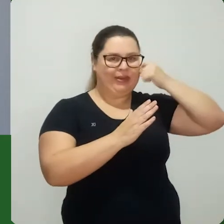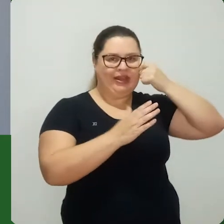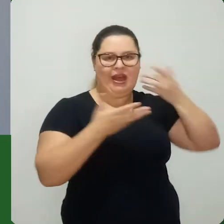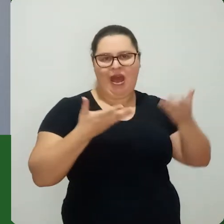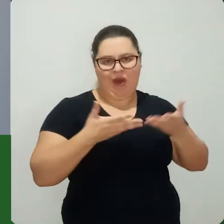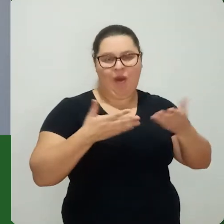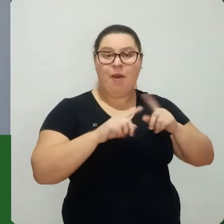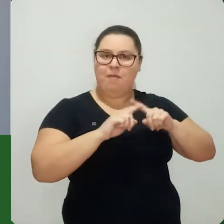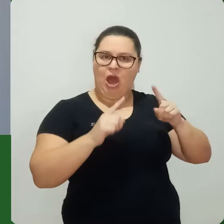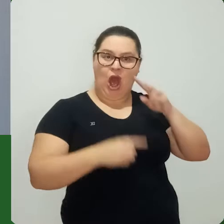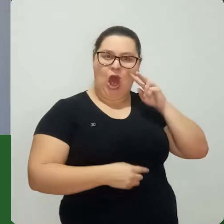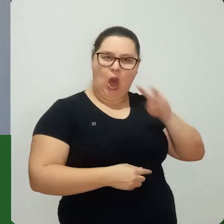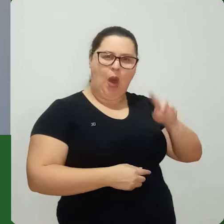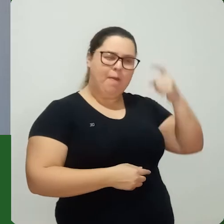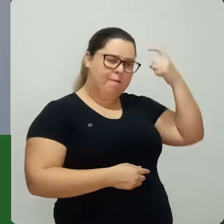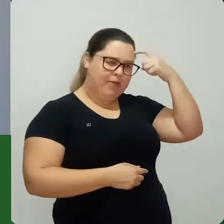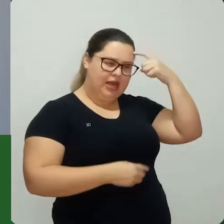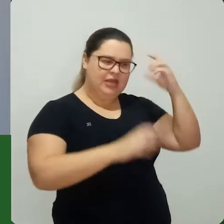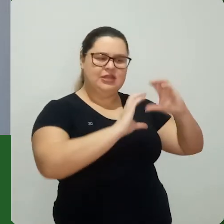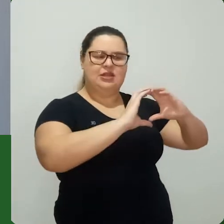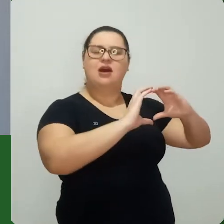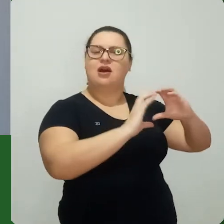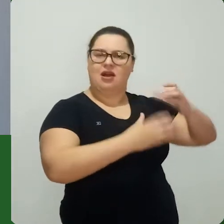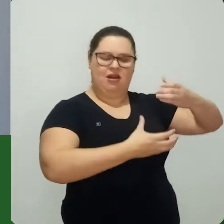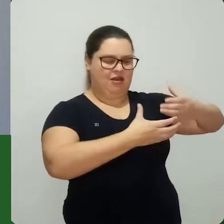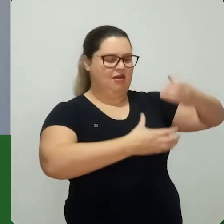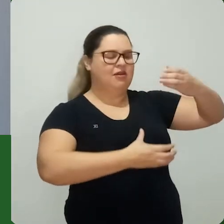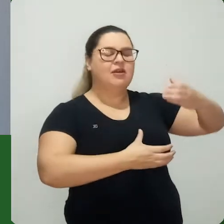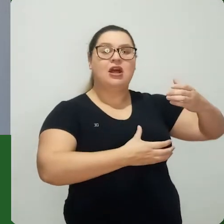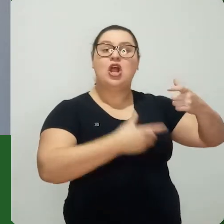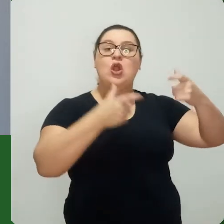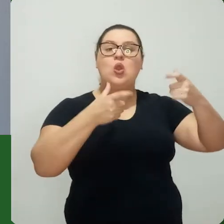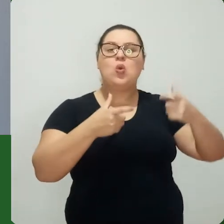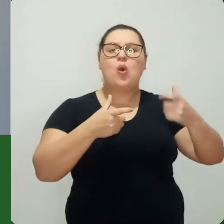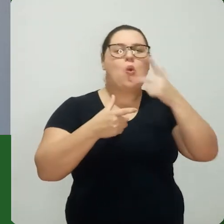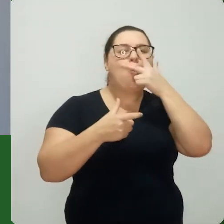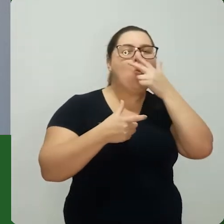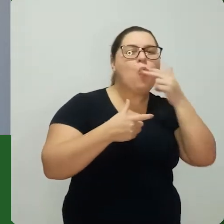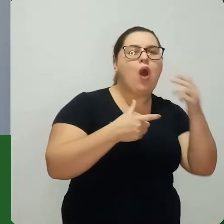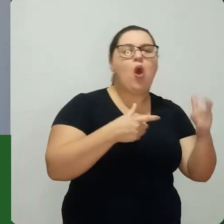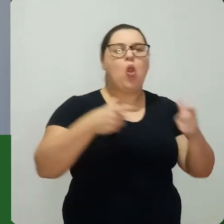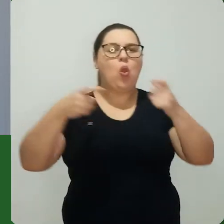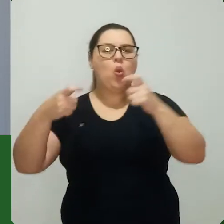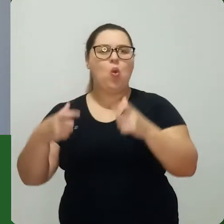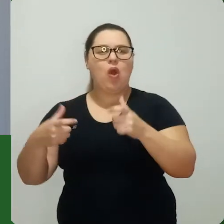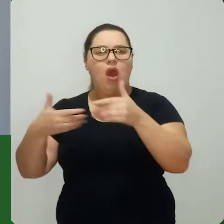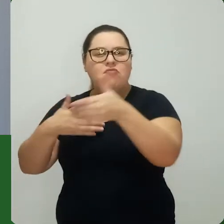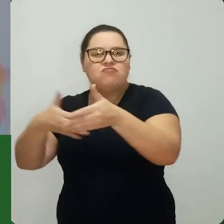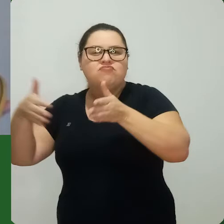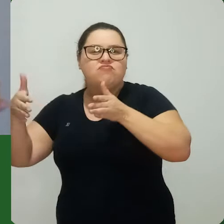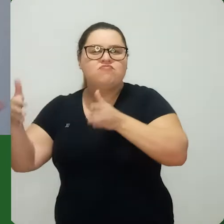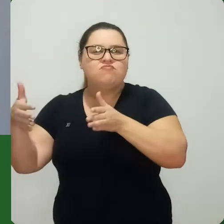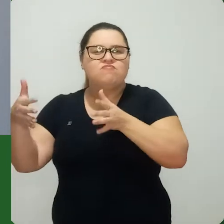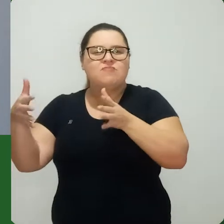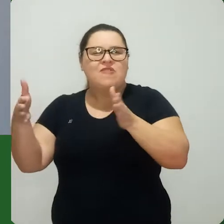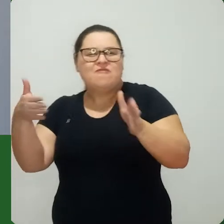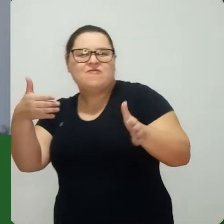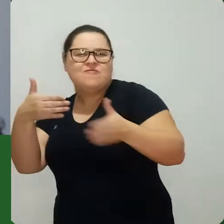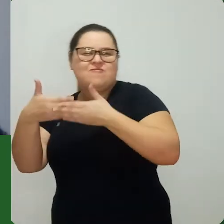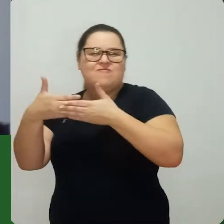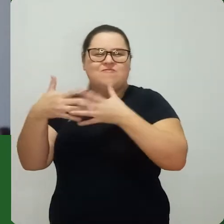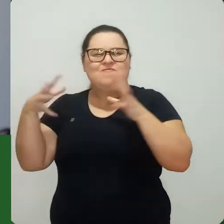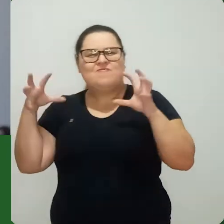totalmente isolado, em que não entre nada de luz. E aqui no fundo eu faço um furo muito pequenininho. O que vai